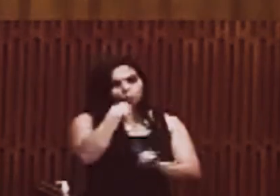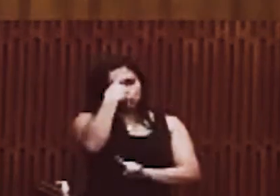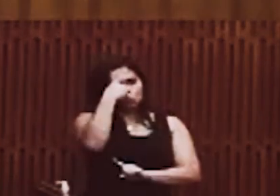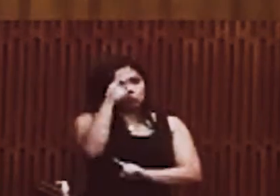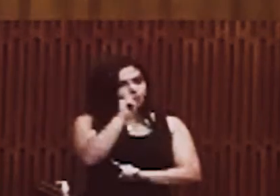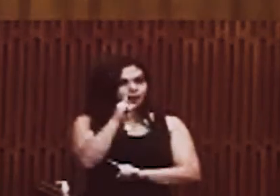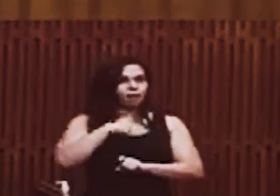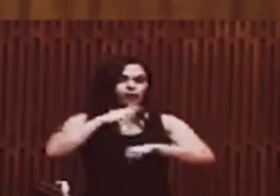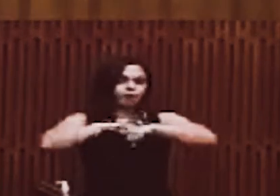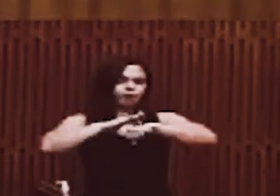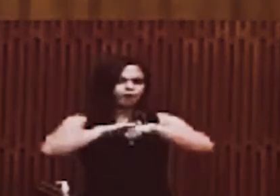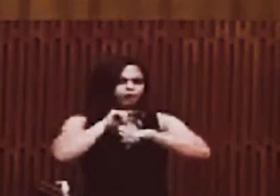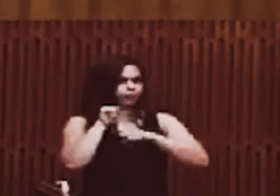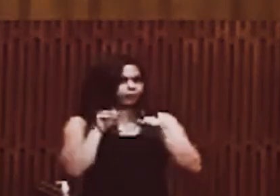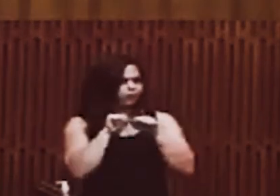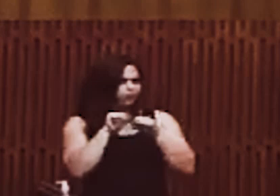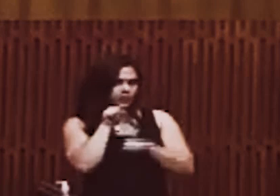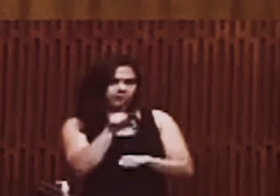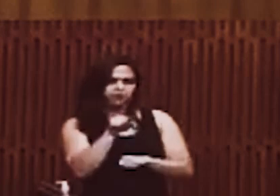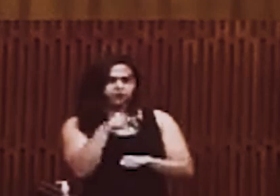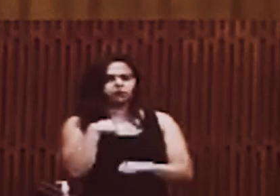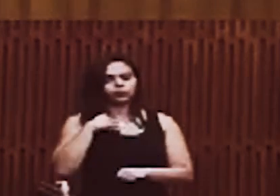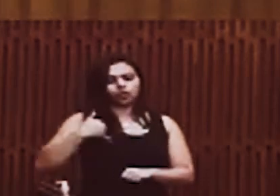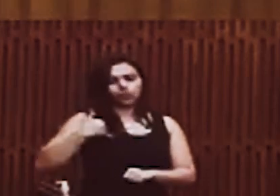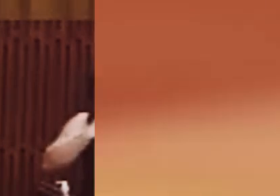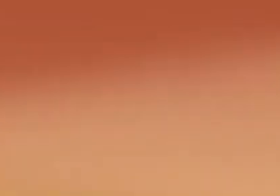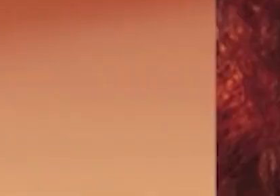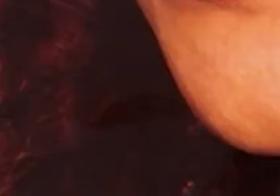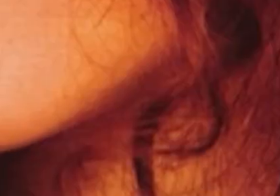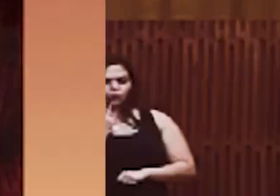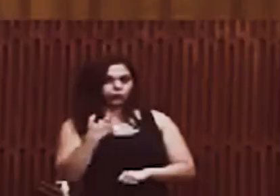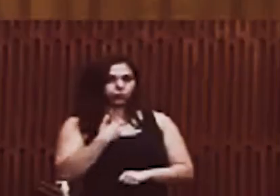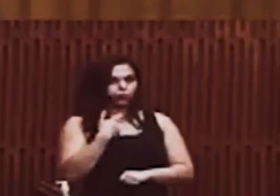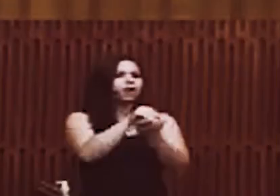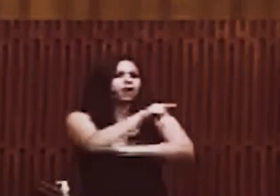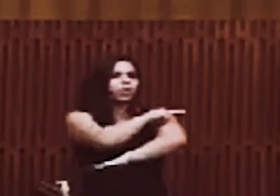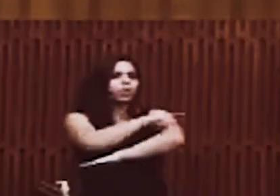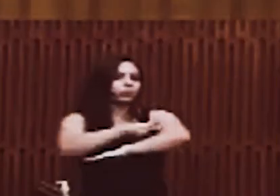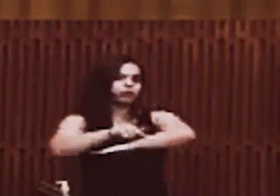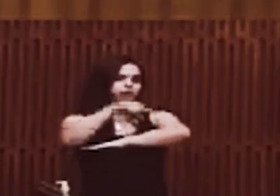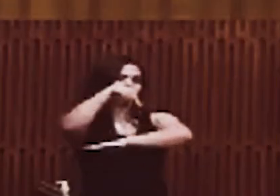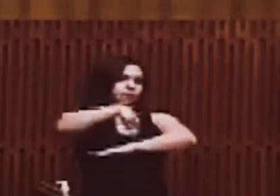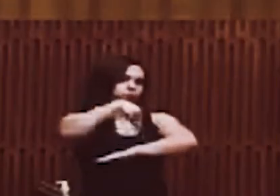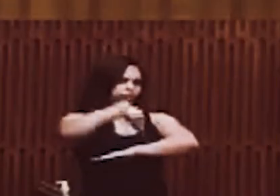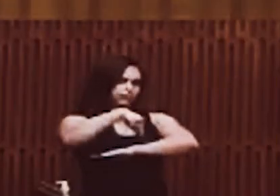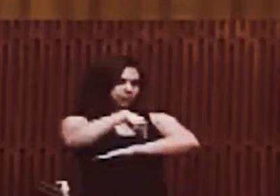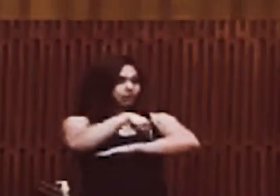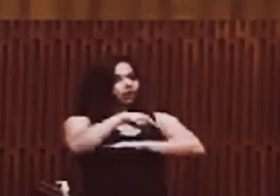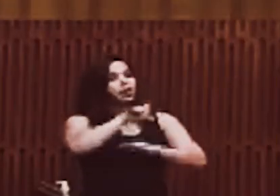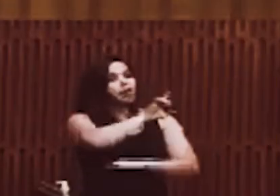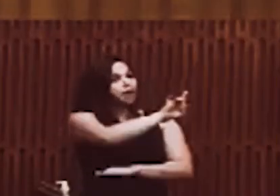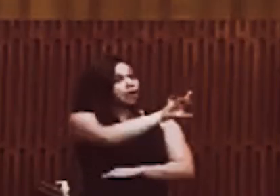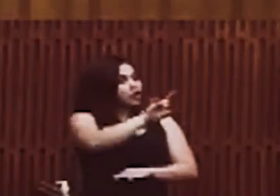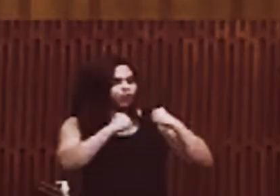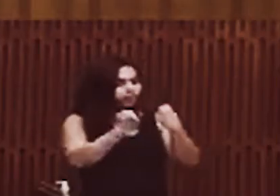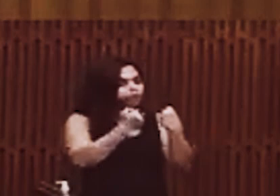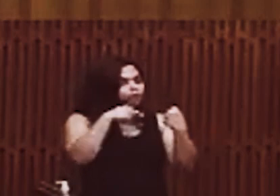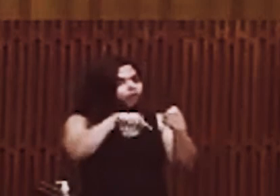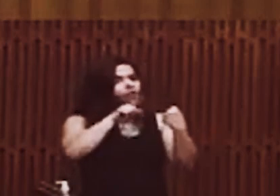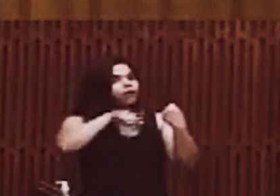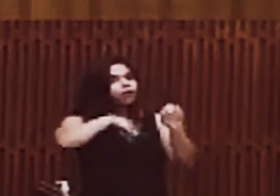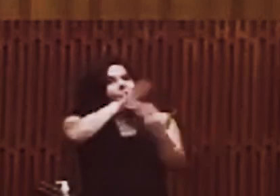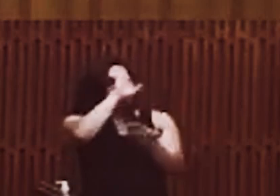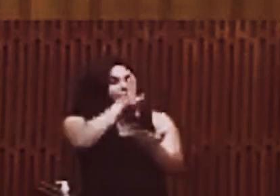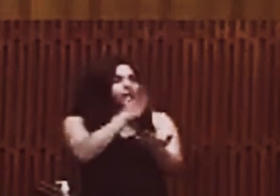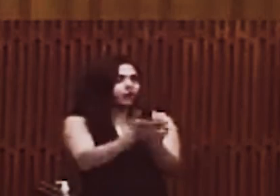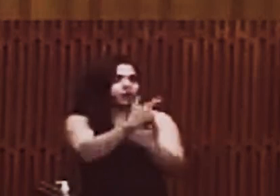aqui. Eu tenho 52 anos, sou pai de família, tenho filho, sou avô. Cada um tem o direito de colocar sua opinião. Agora,